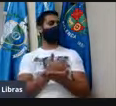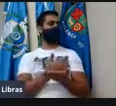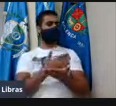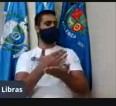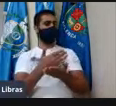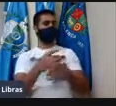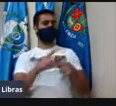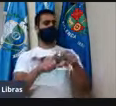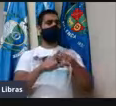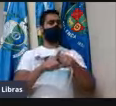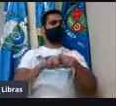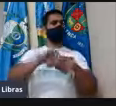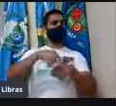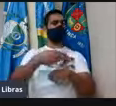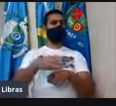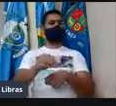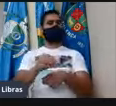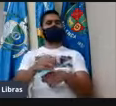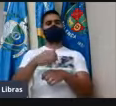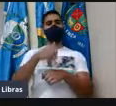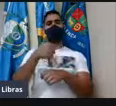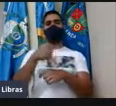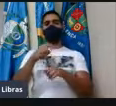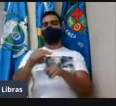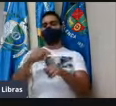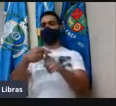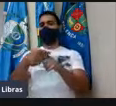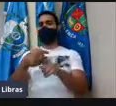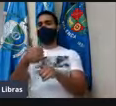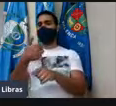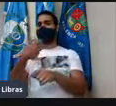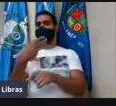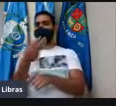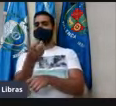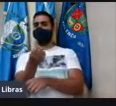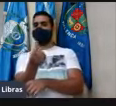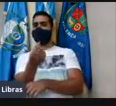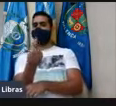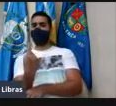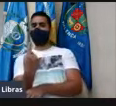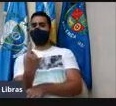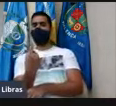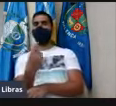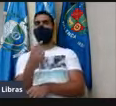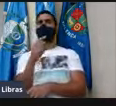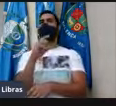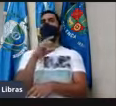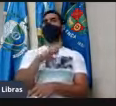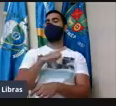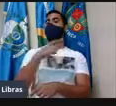janeiro, de 11 mais 13,61. Então, vai ser